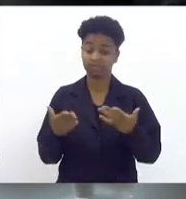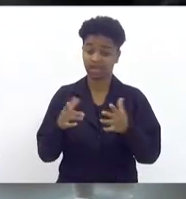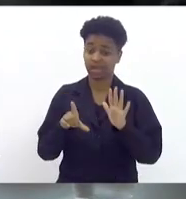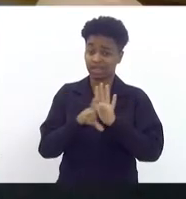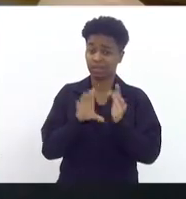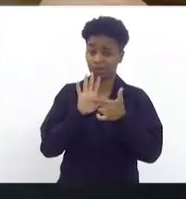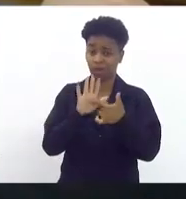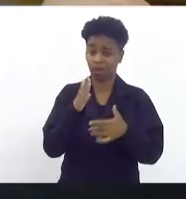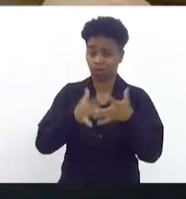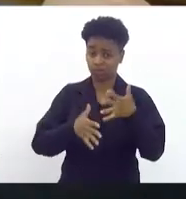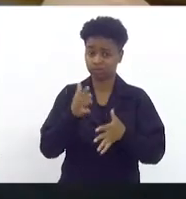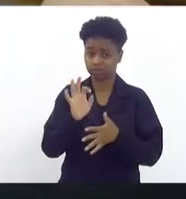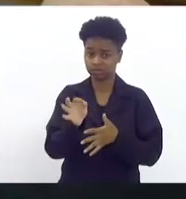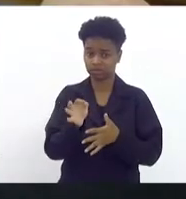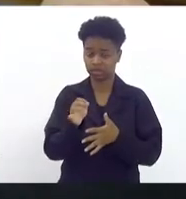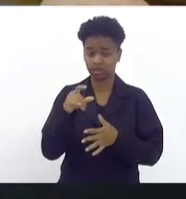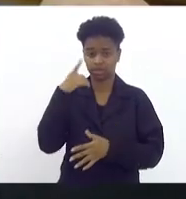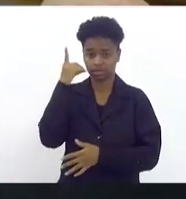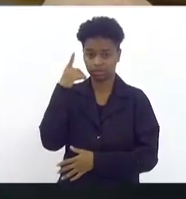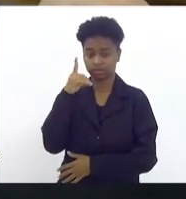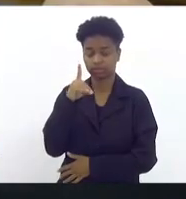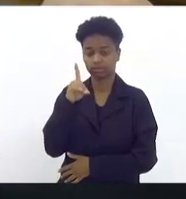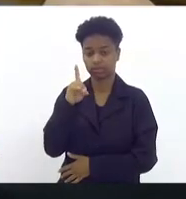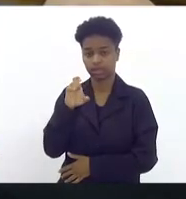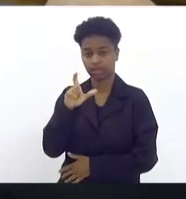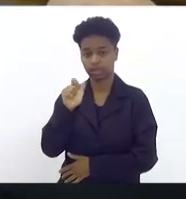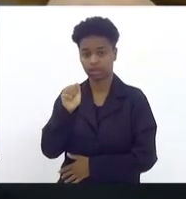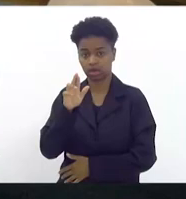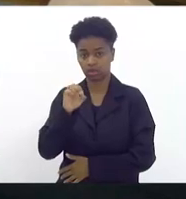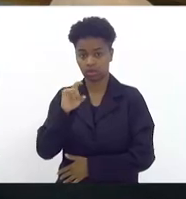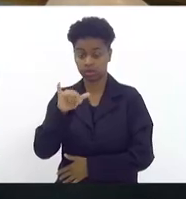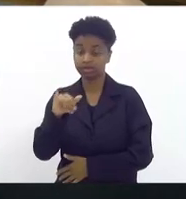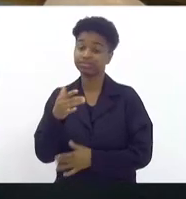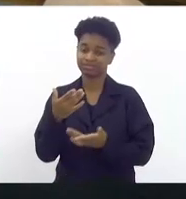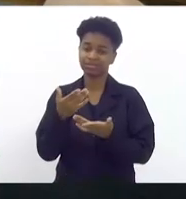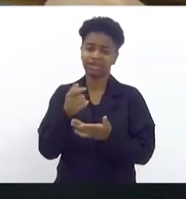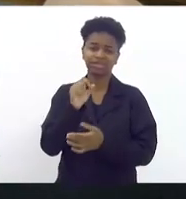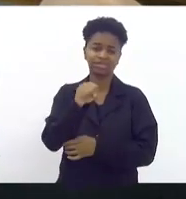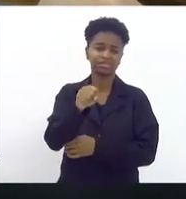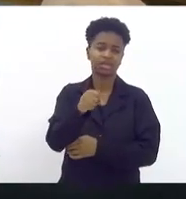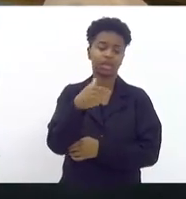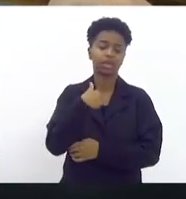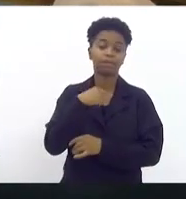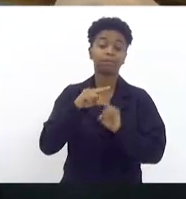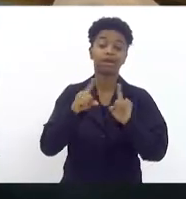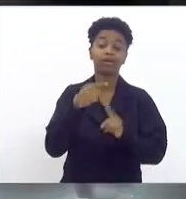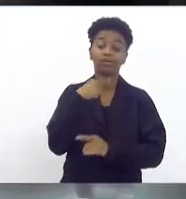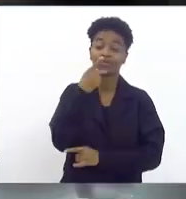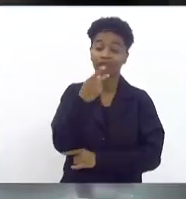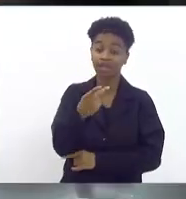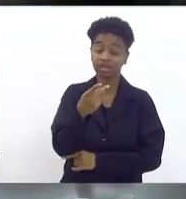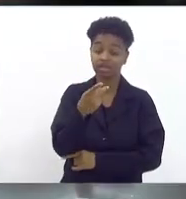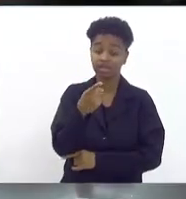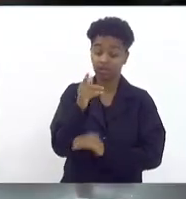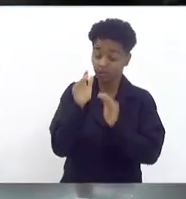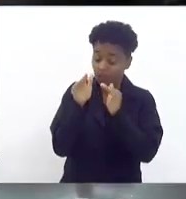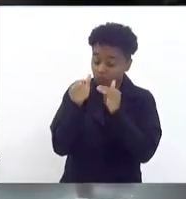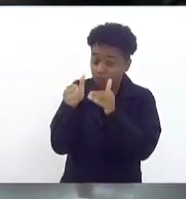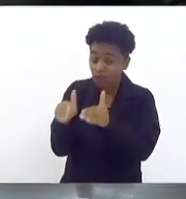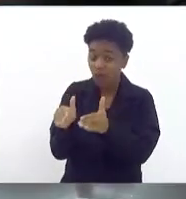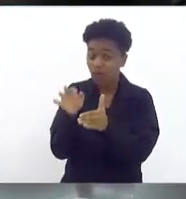praticabilidade apontada pelo deputado De La Rolle. Sim, eu estou dizendo o seguinte. Não é mais nesse caso. Está mais voltada.